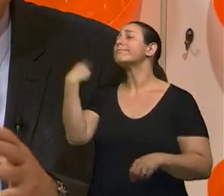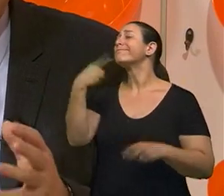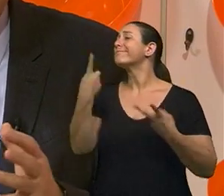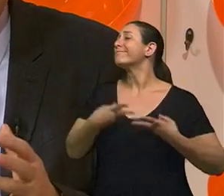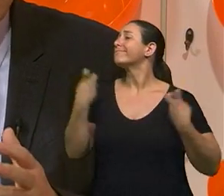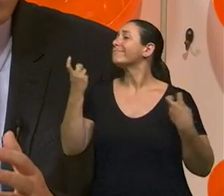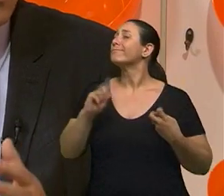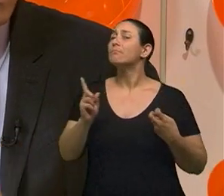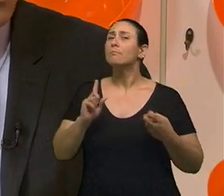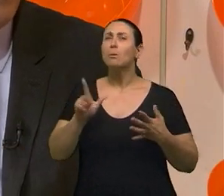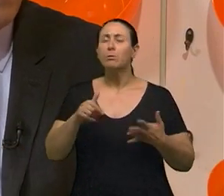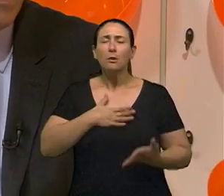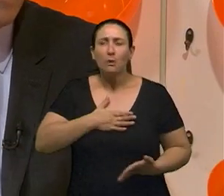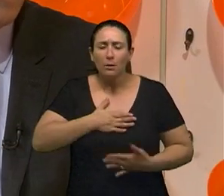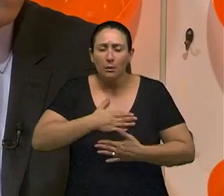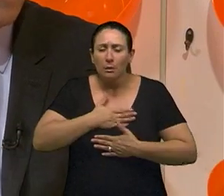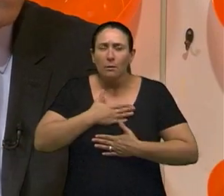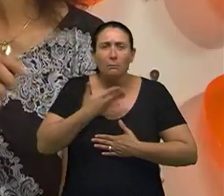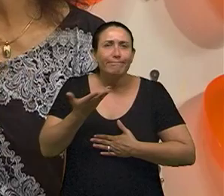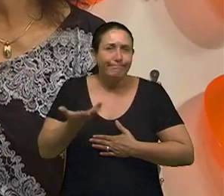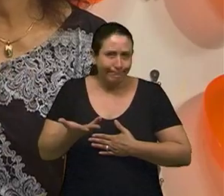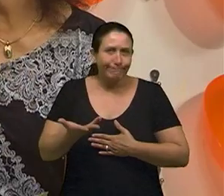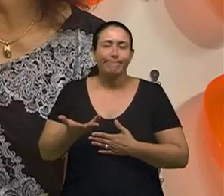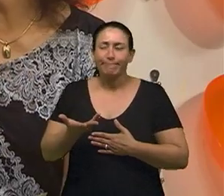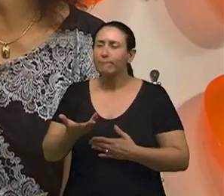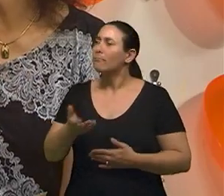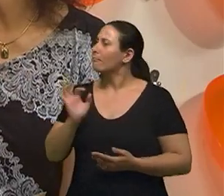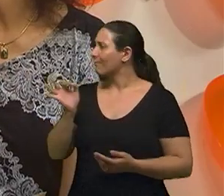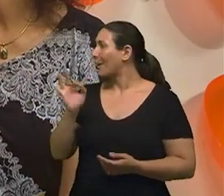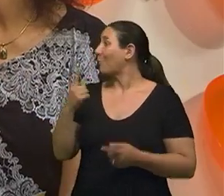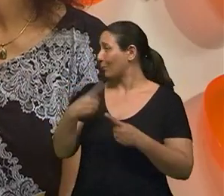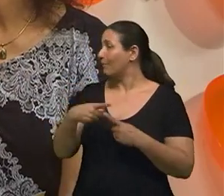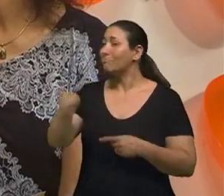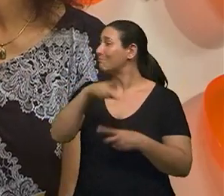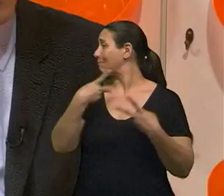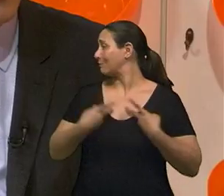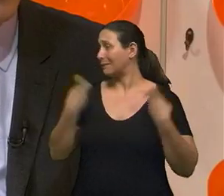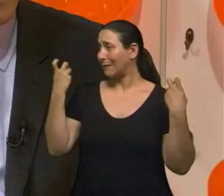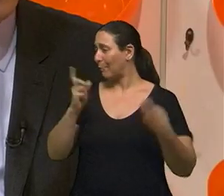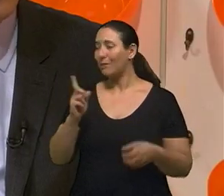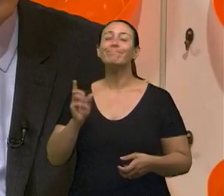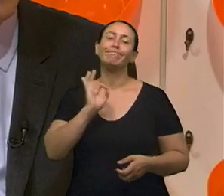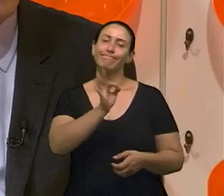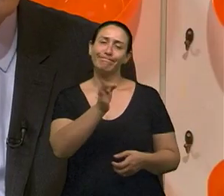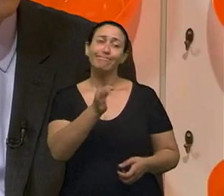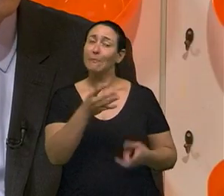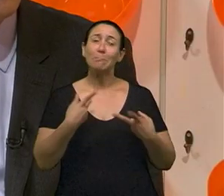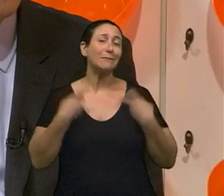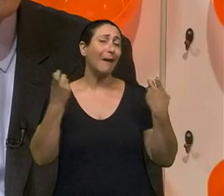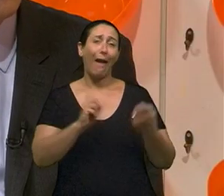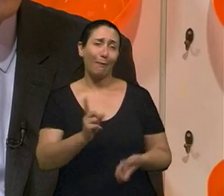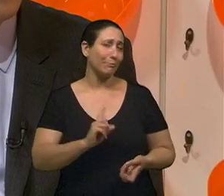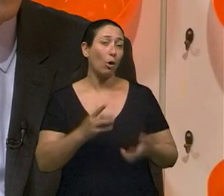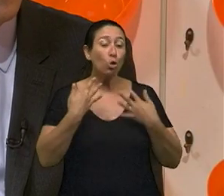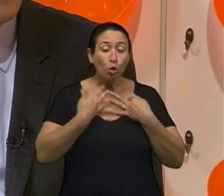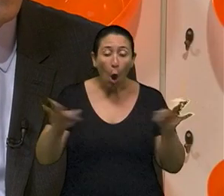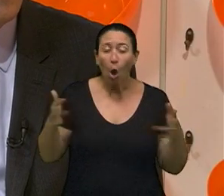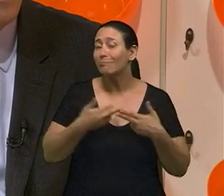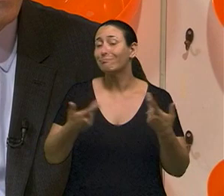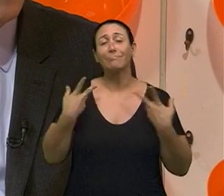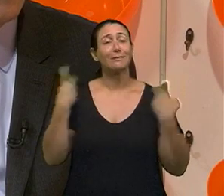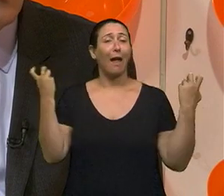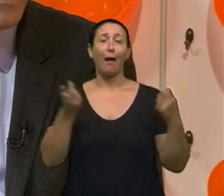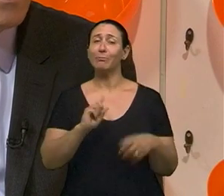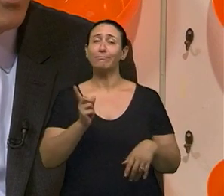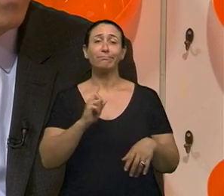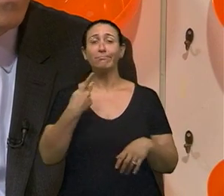desse aneurismo é ir crescendo e romper tá E ele é silencioso é em geral não dá sintoma nenhum Ah isso esse é esse é o risco